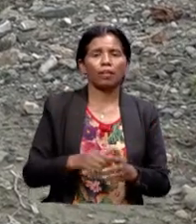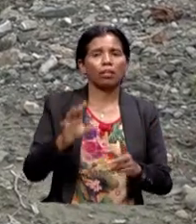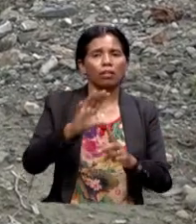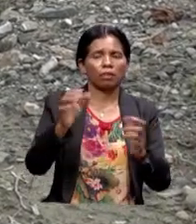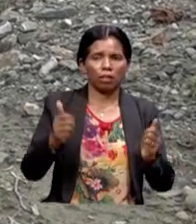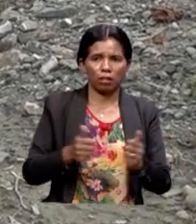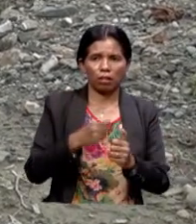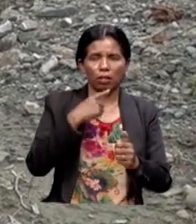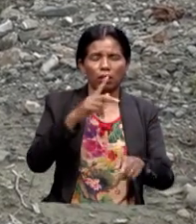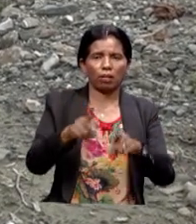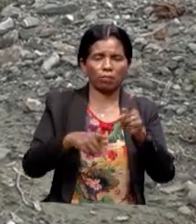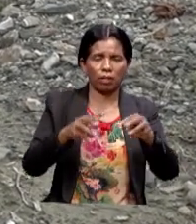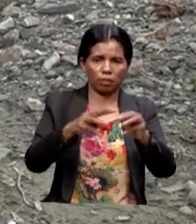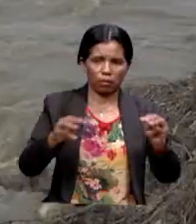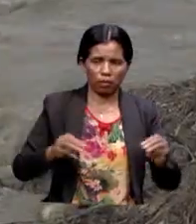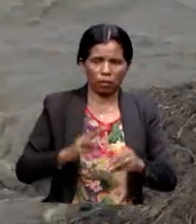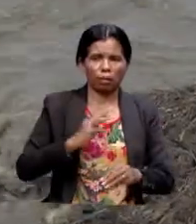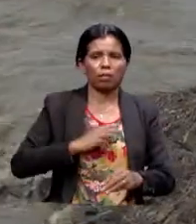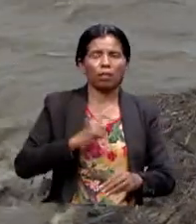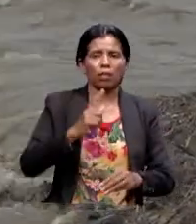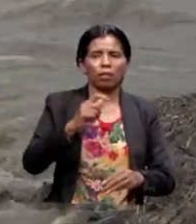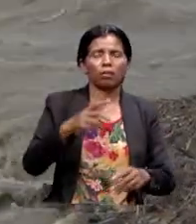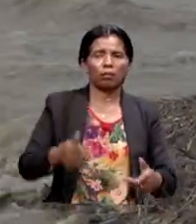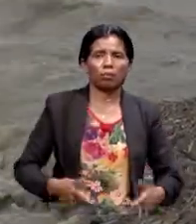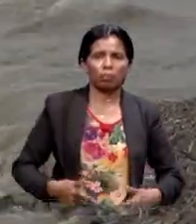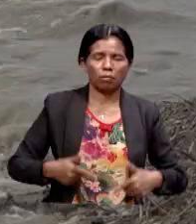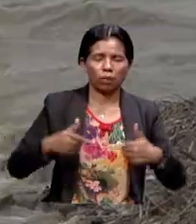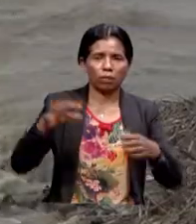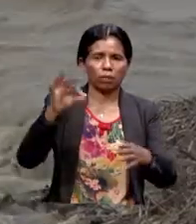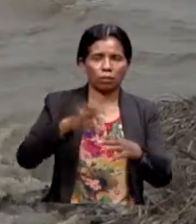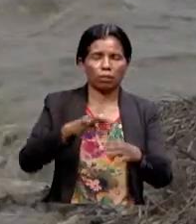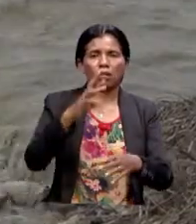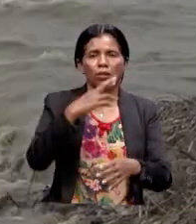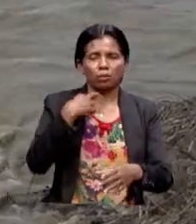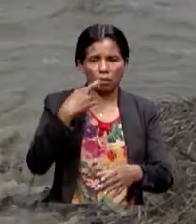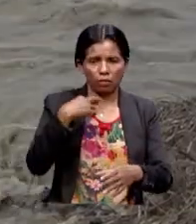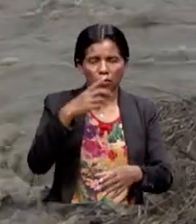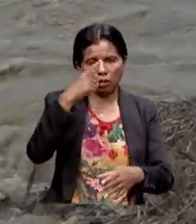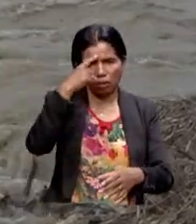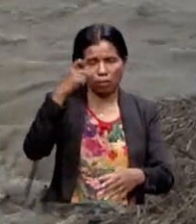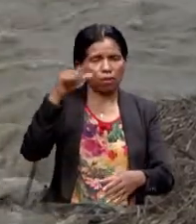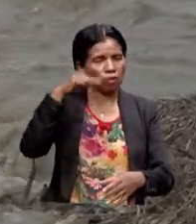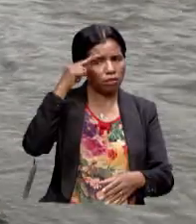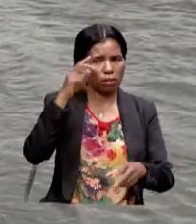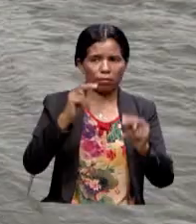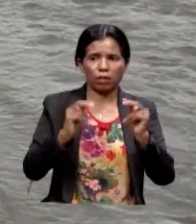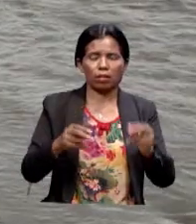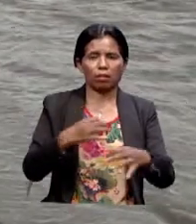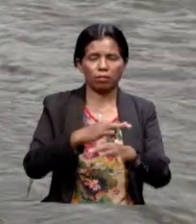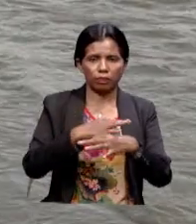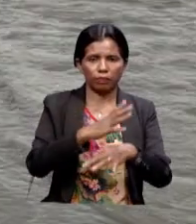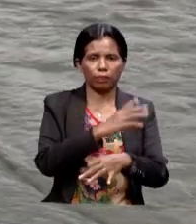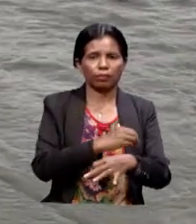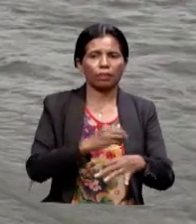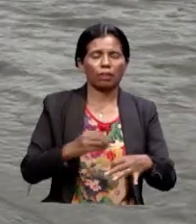hatete, povo iha município Manatutu, maioria moris ho vida agricultor, tamba ne governo precisa normaliza irrigação